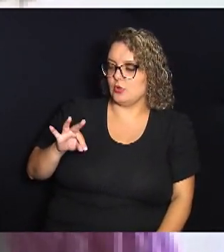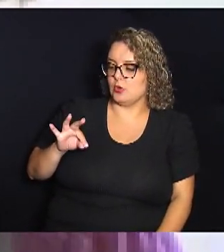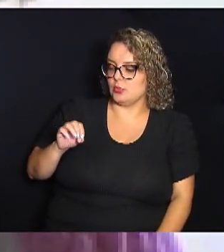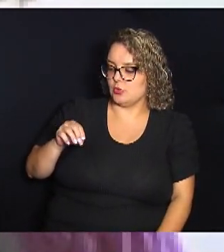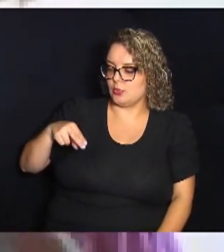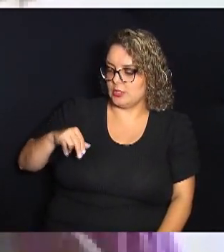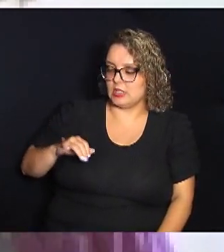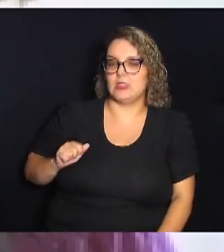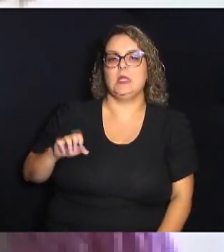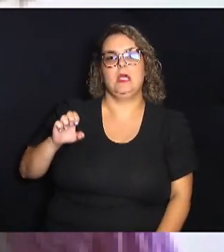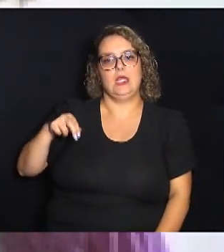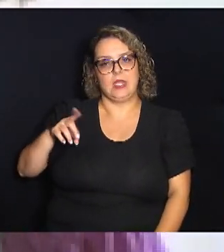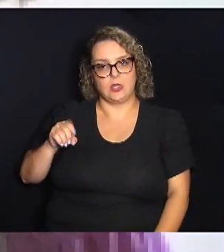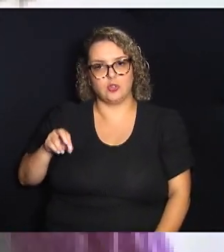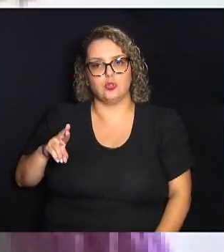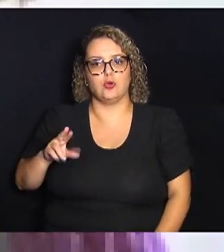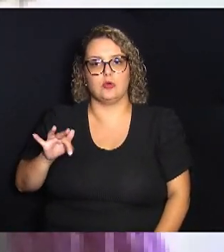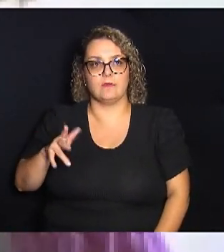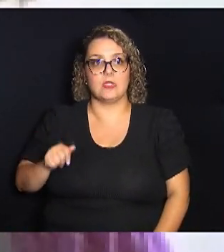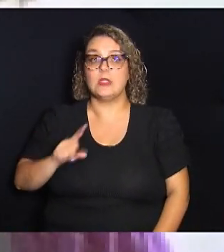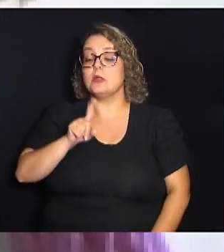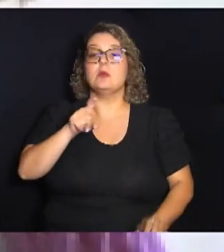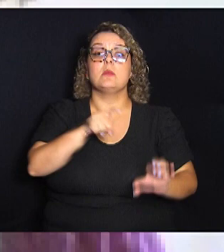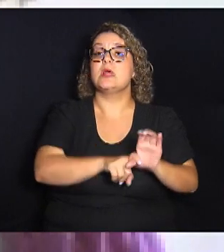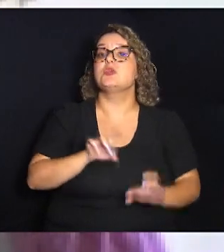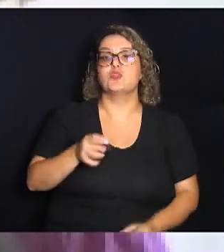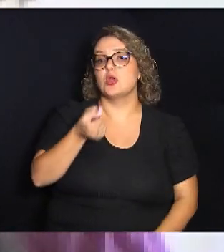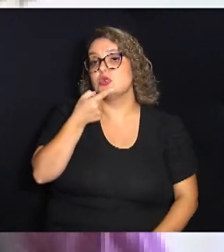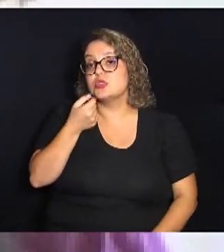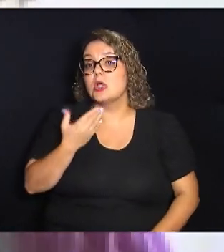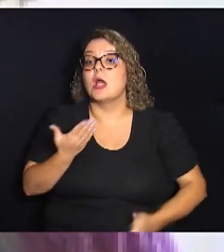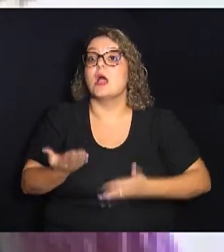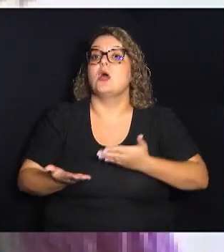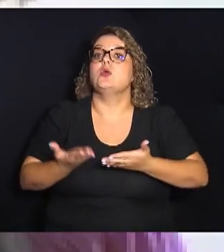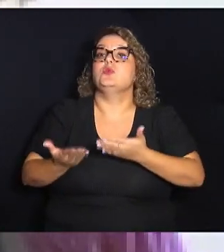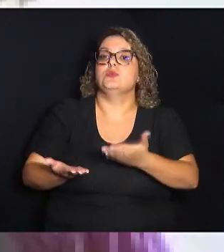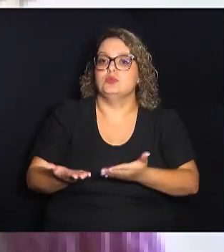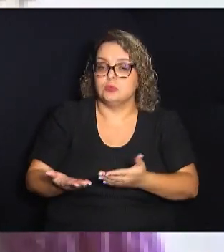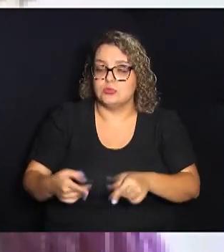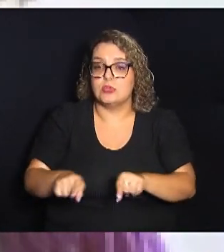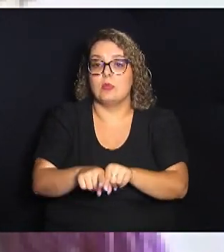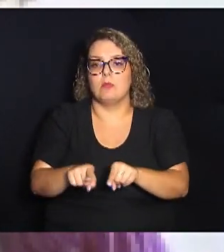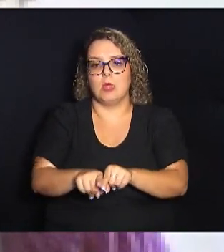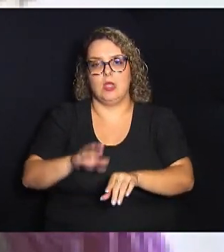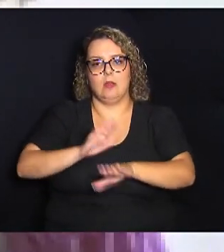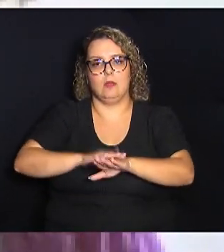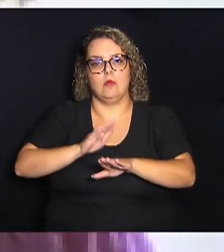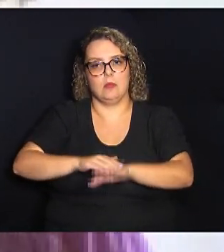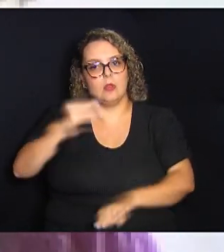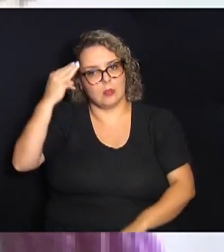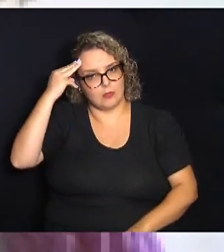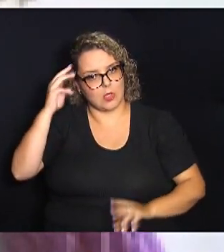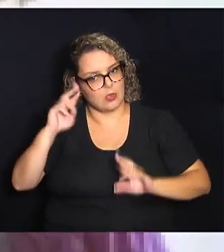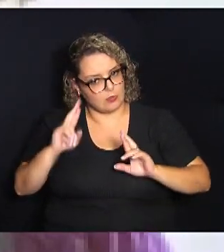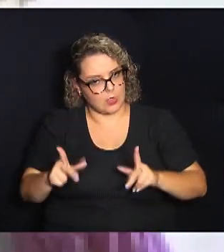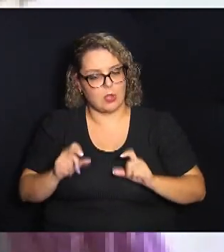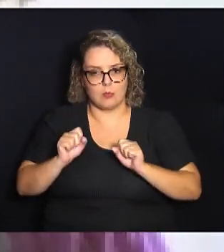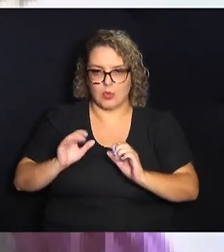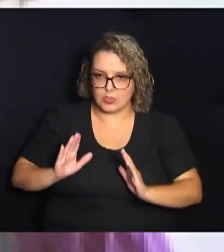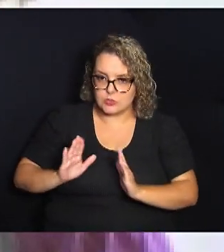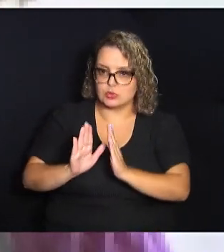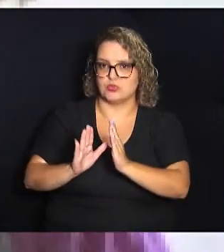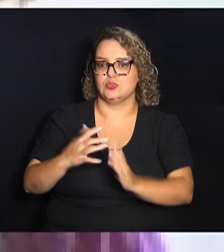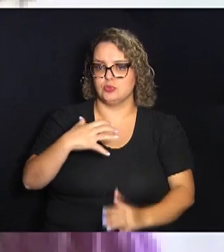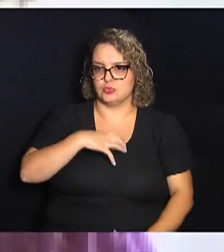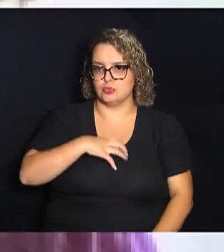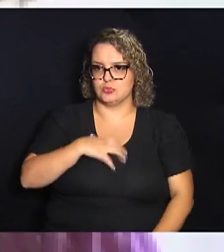precisa depender só de medicação. A gente tem que depender também de uma atitude mental diferente para poder encarar isso de uma